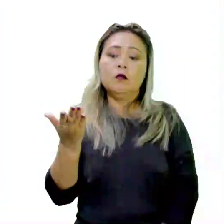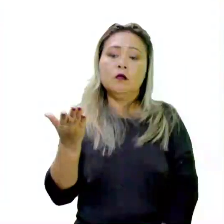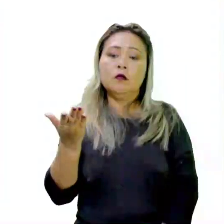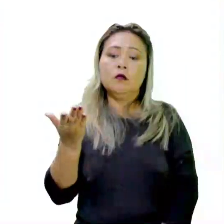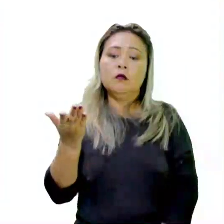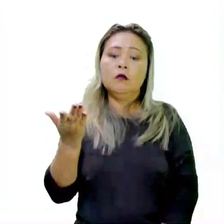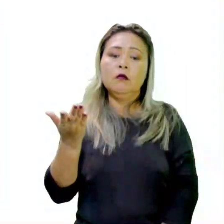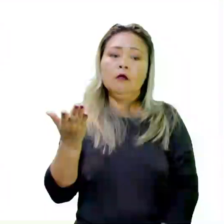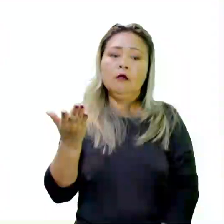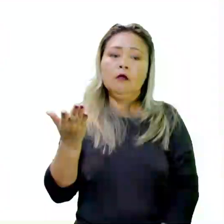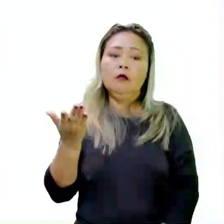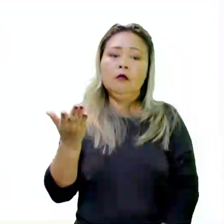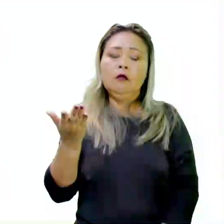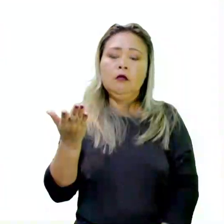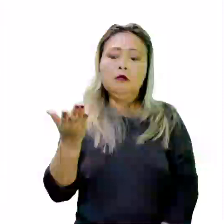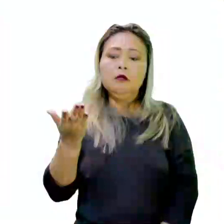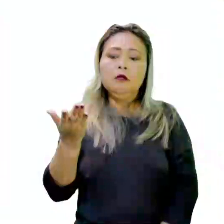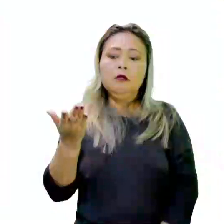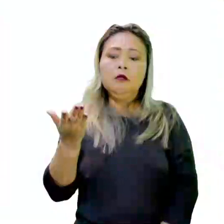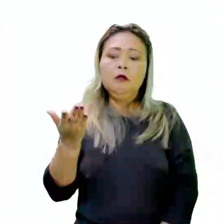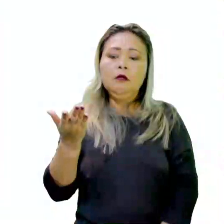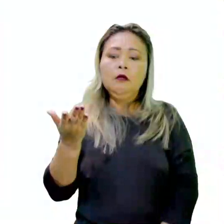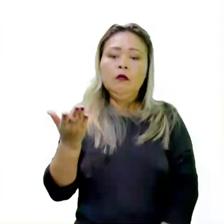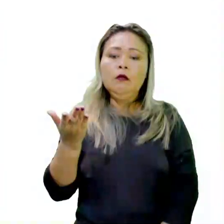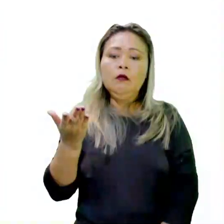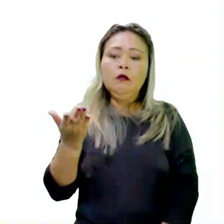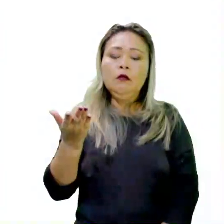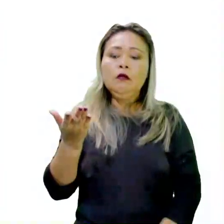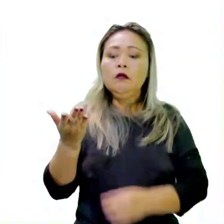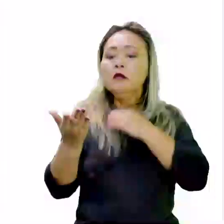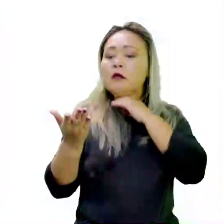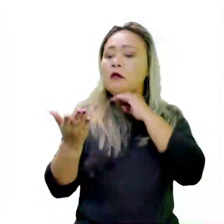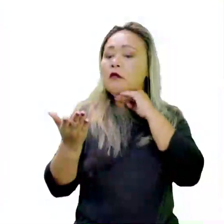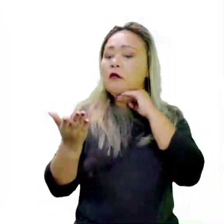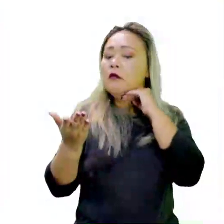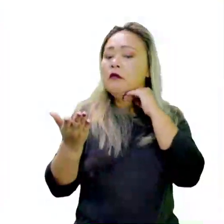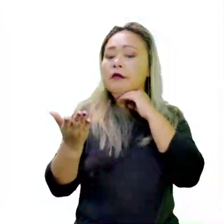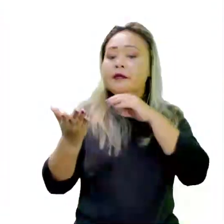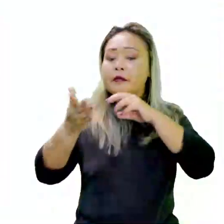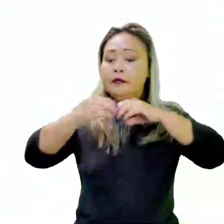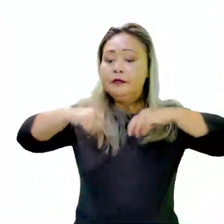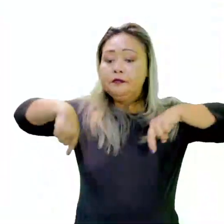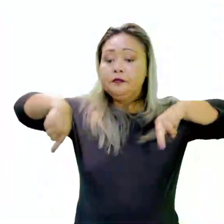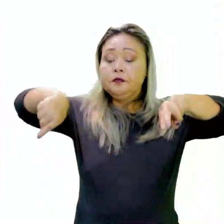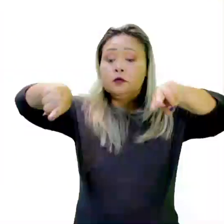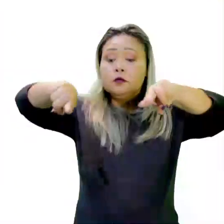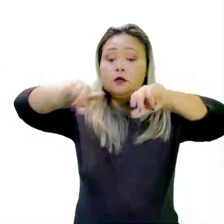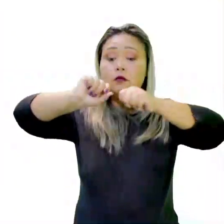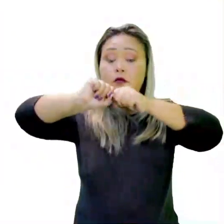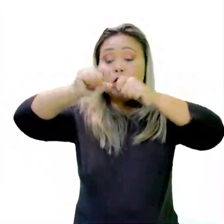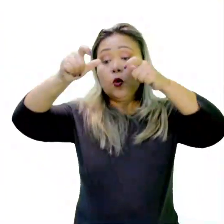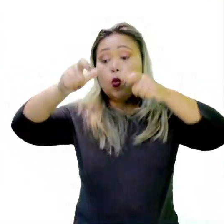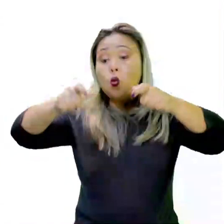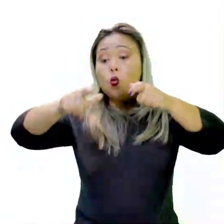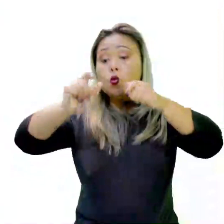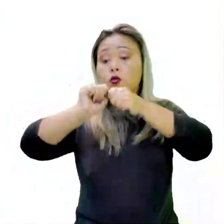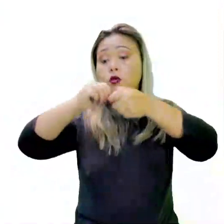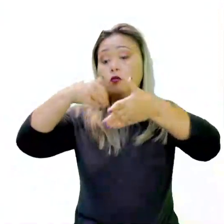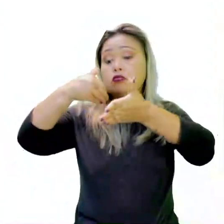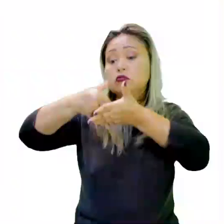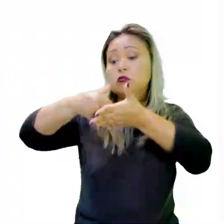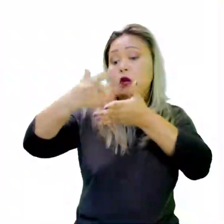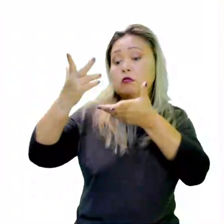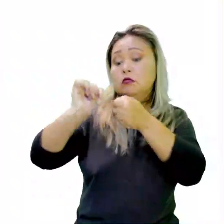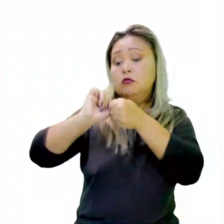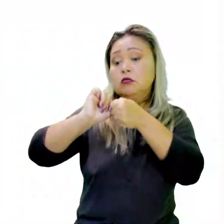maior representação, hoje em dia, o Coliseu de Roma são os nossos estádios de futebol, né? Sim. Só